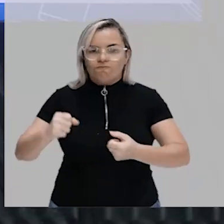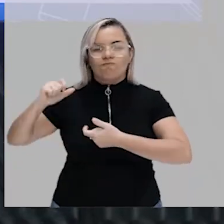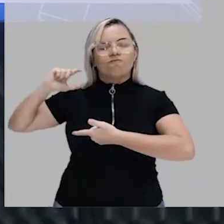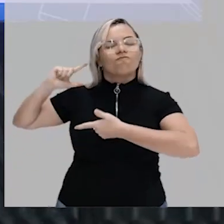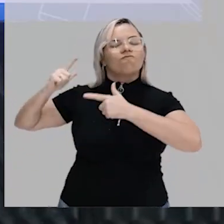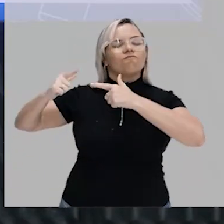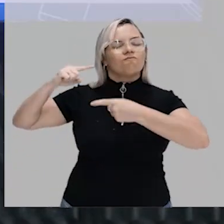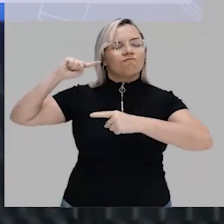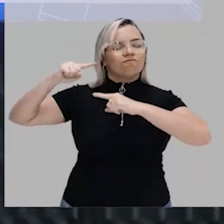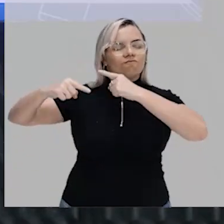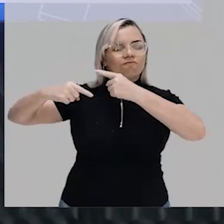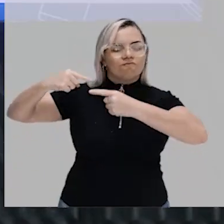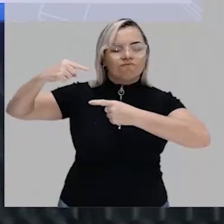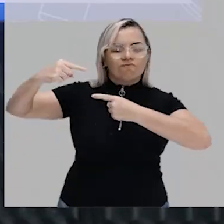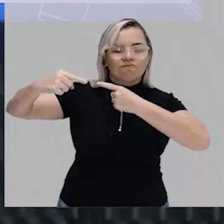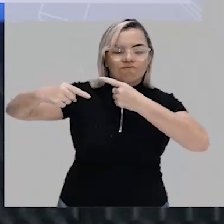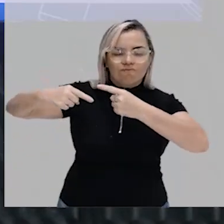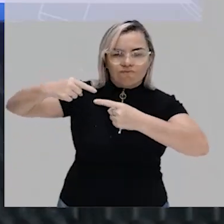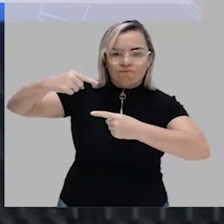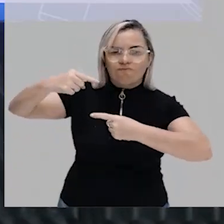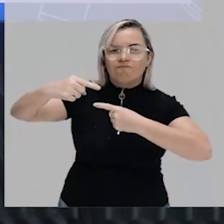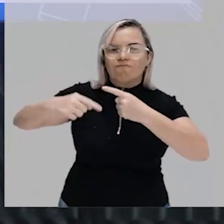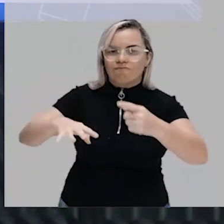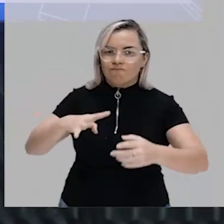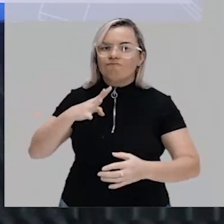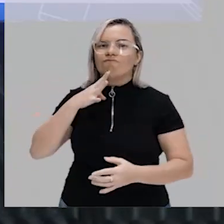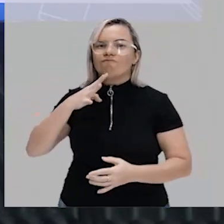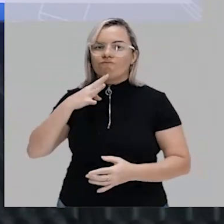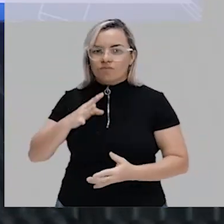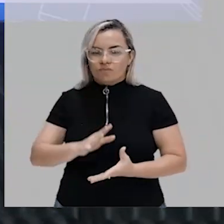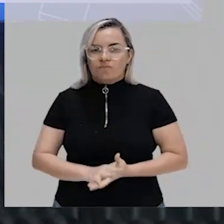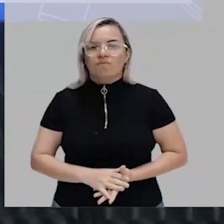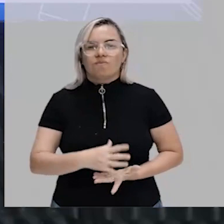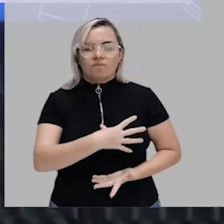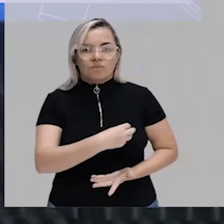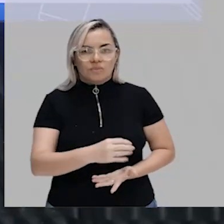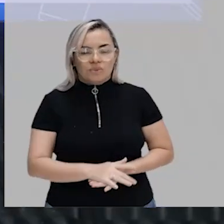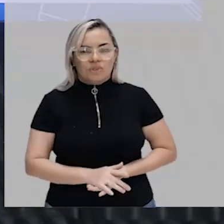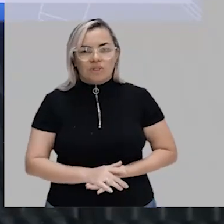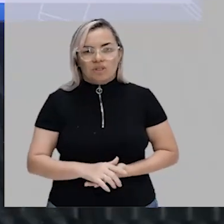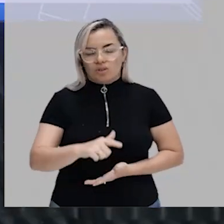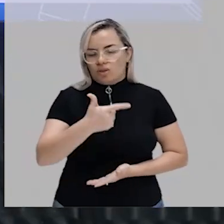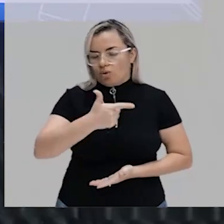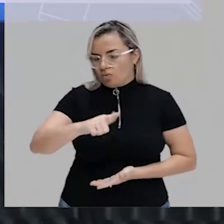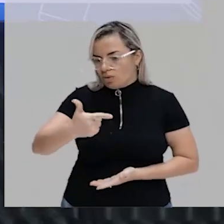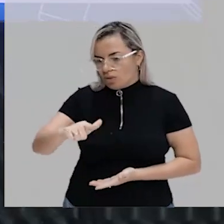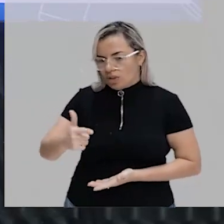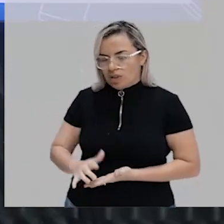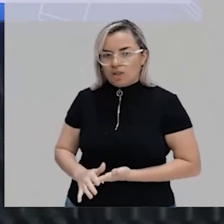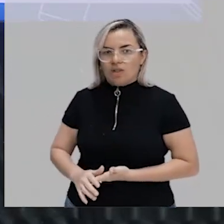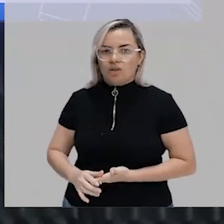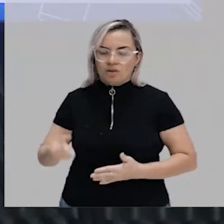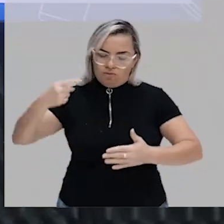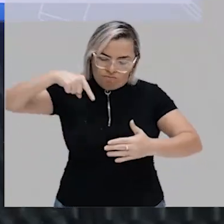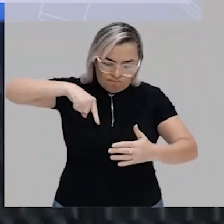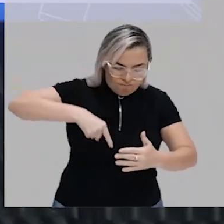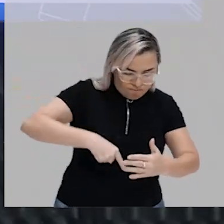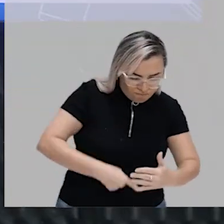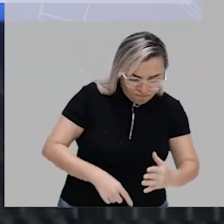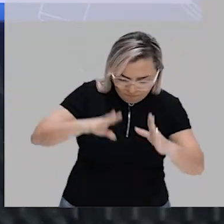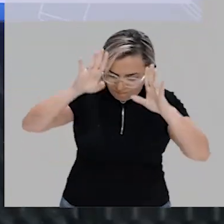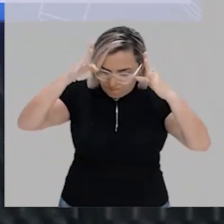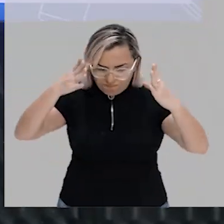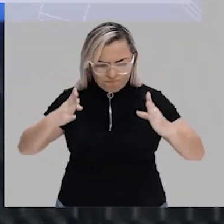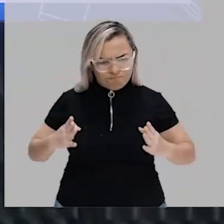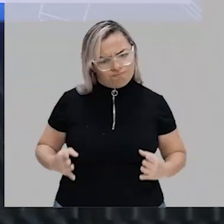sendo transmitido de geração em geração, sem haver um aprofundamento, uma análise